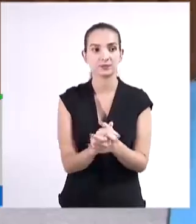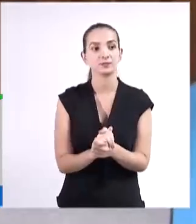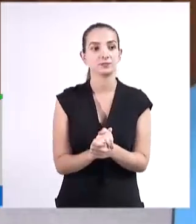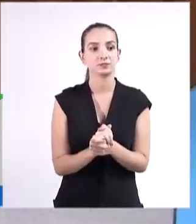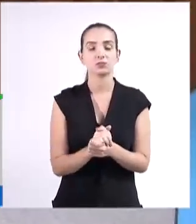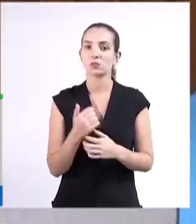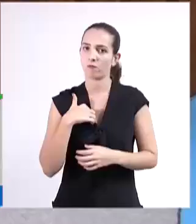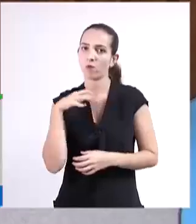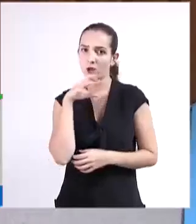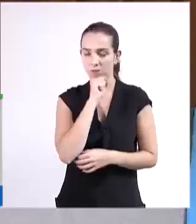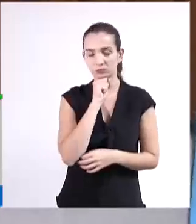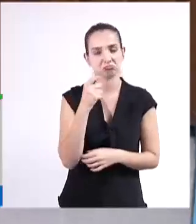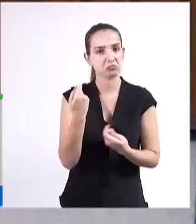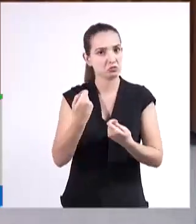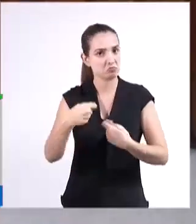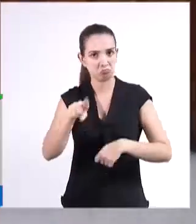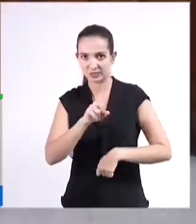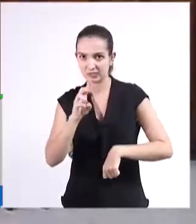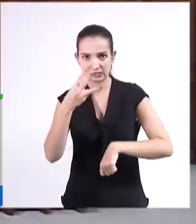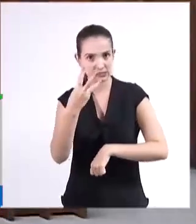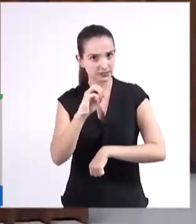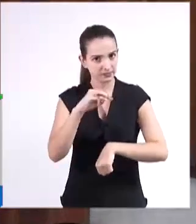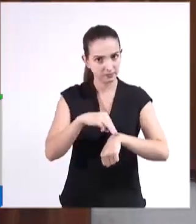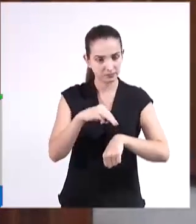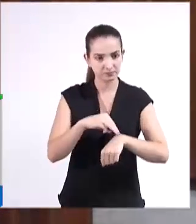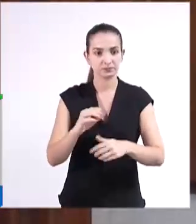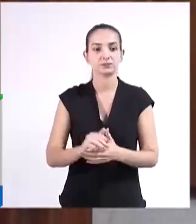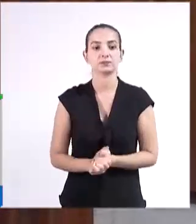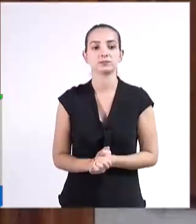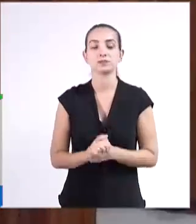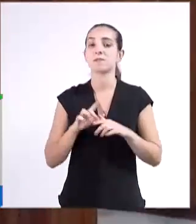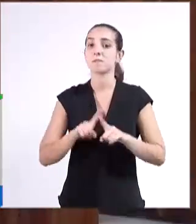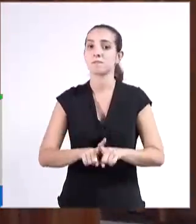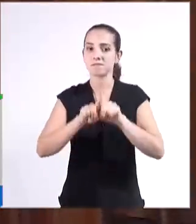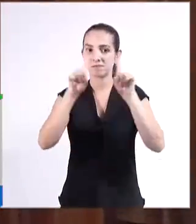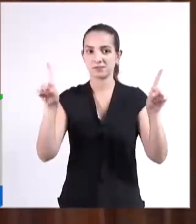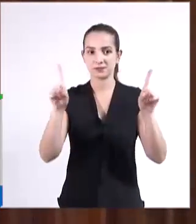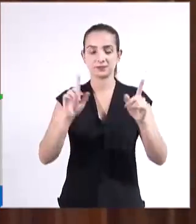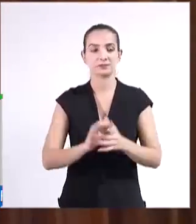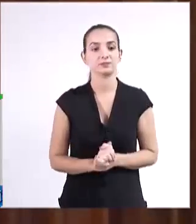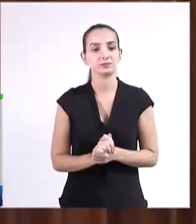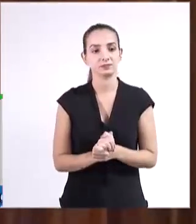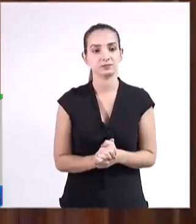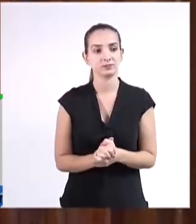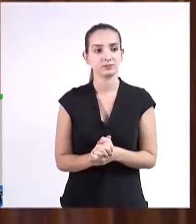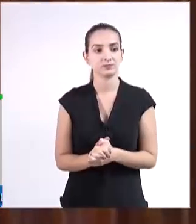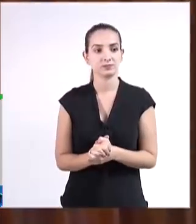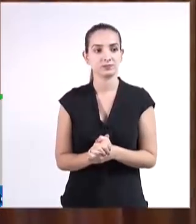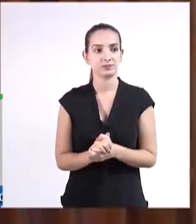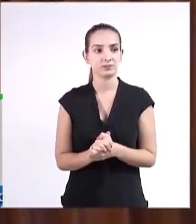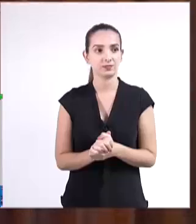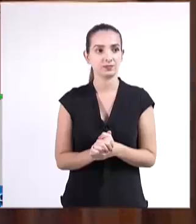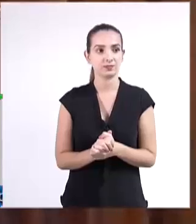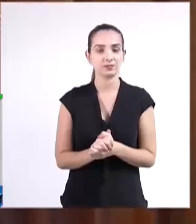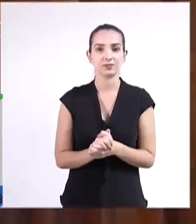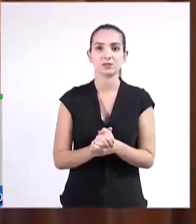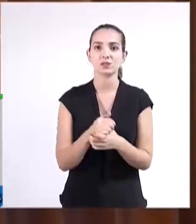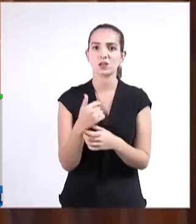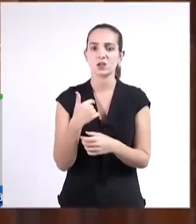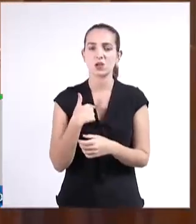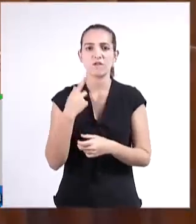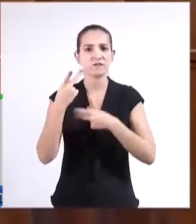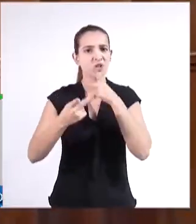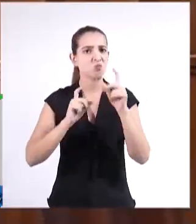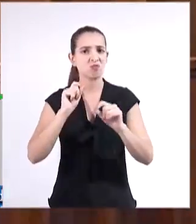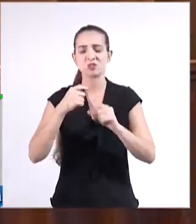utilizar os 30 minutos, mas mais para mostrar uma